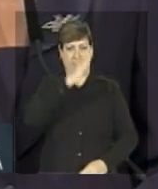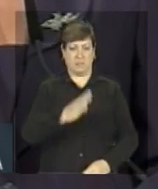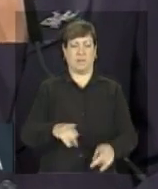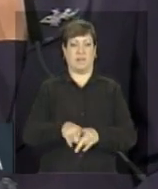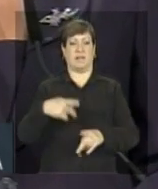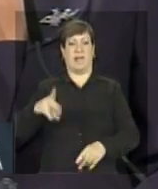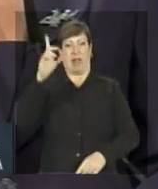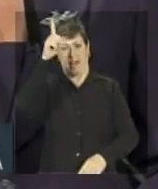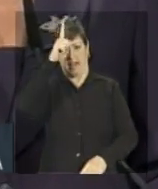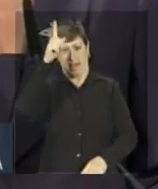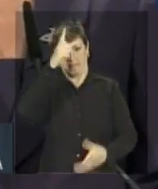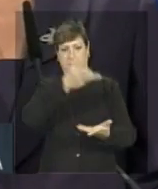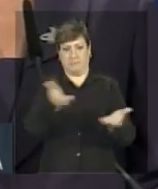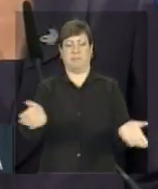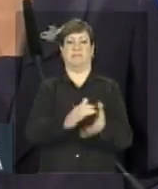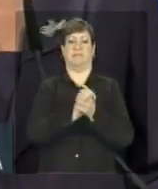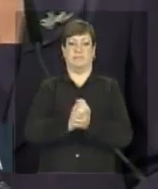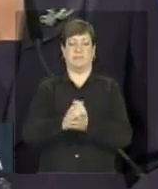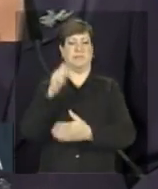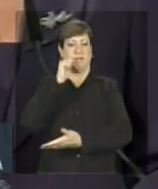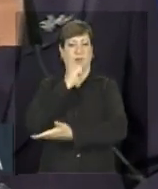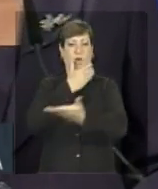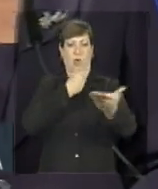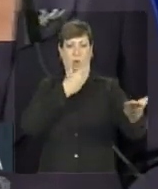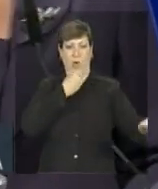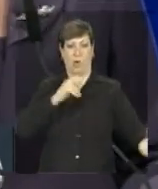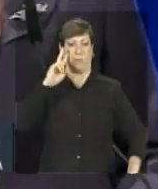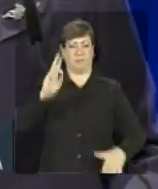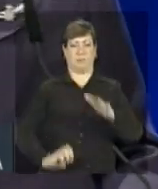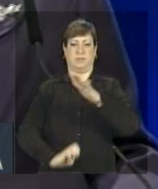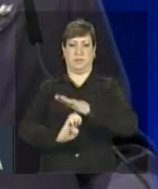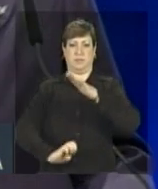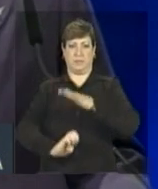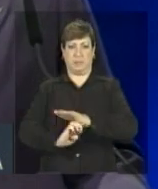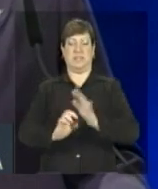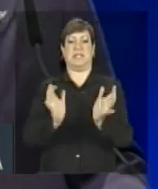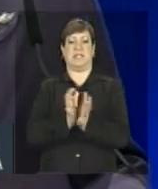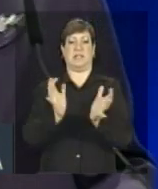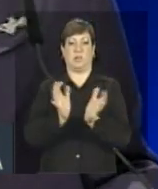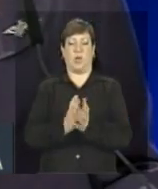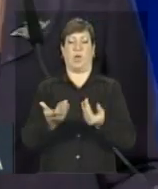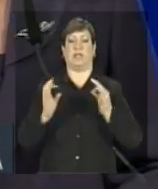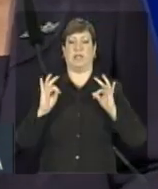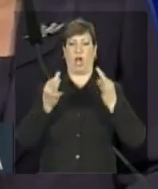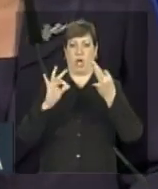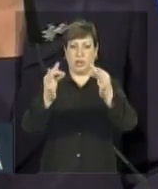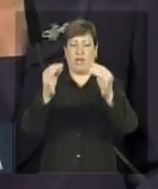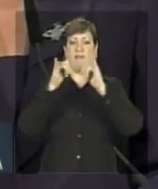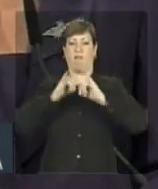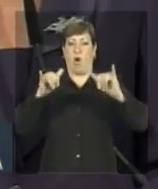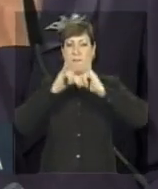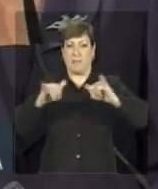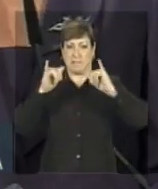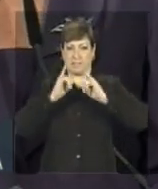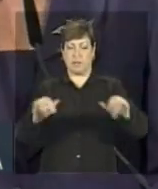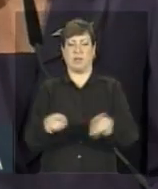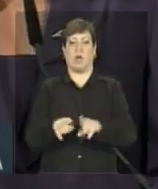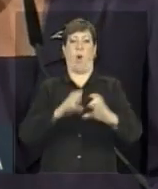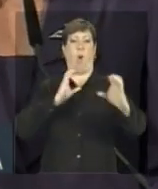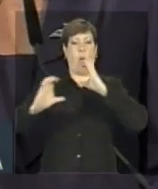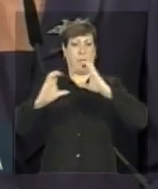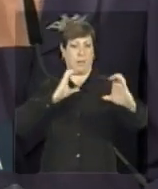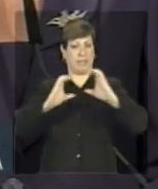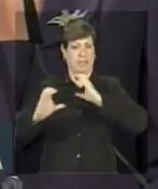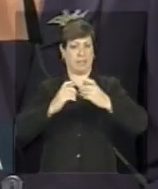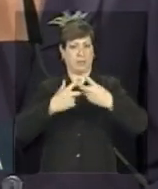Alemanha, senhoras e senhores empresários dos setores de tecnologia de informação e das